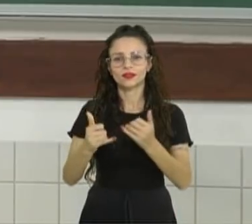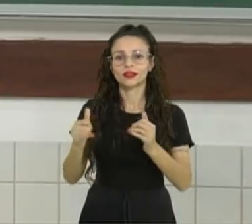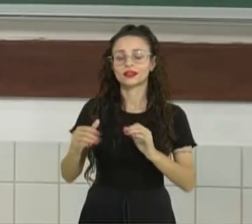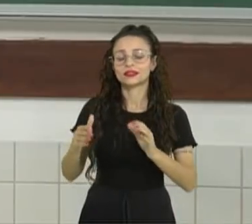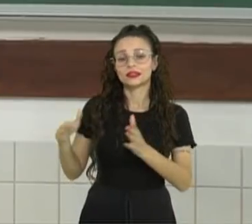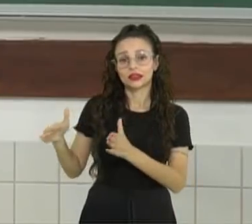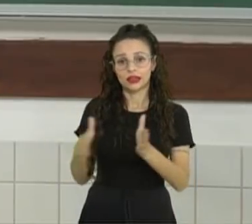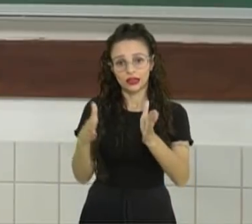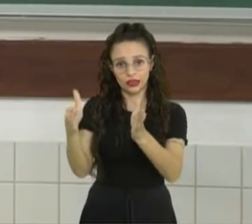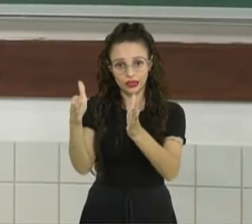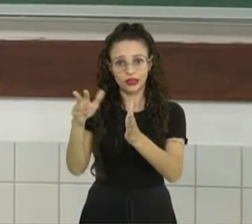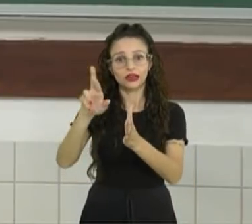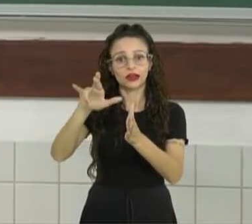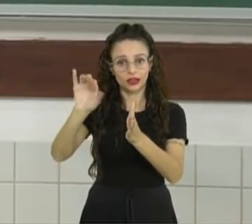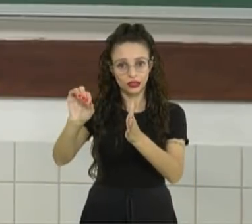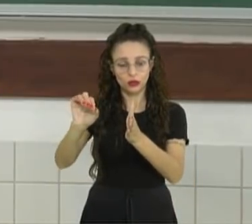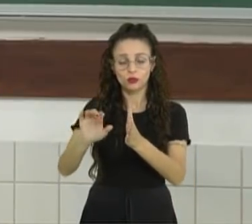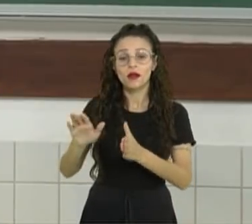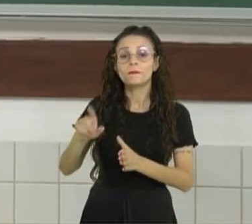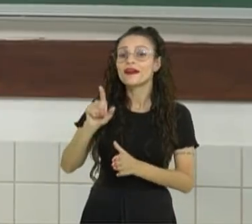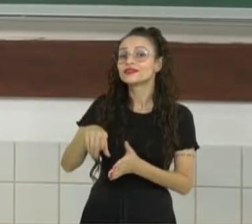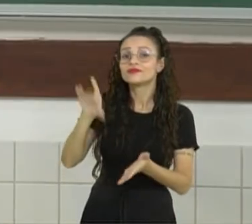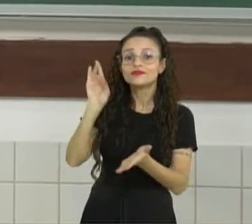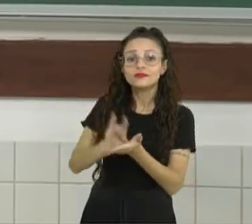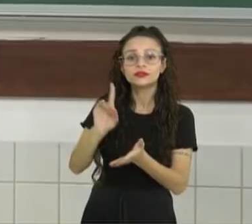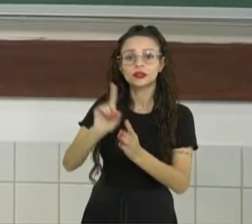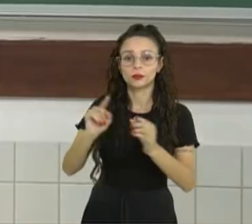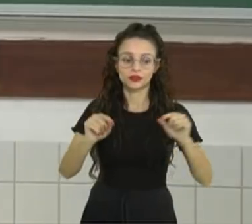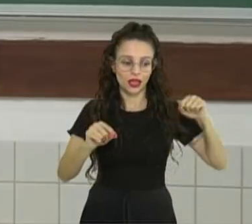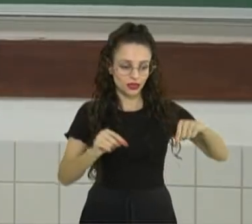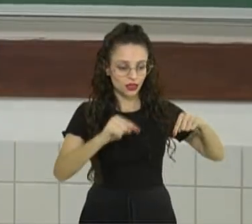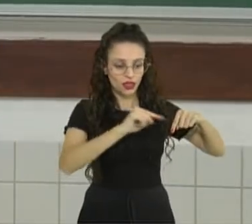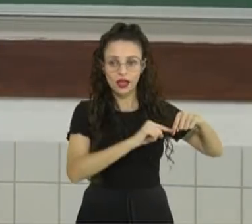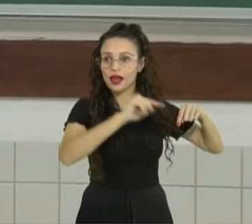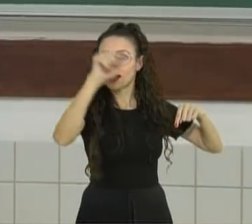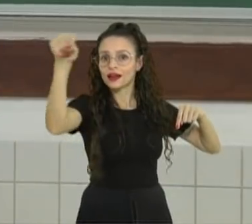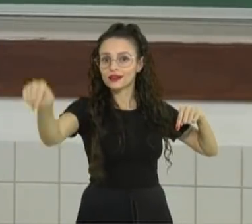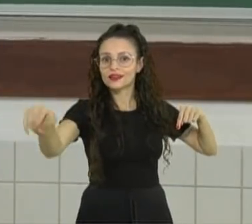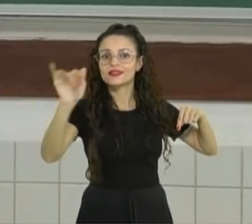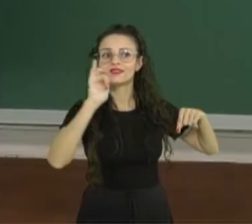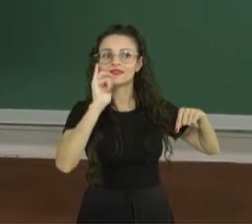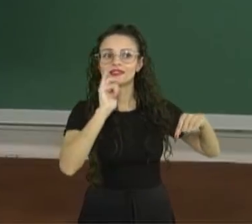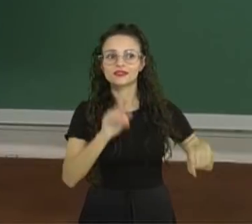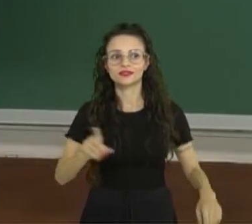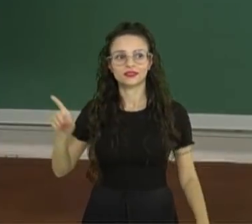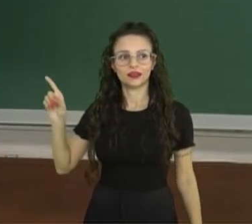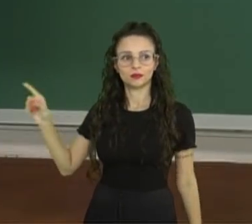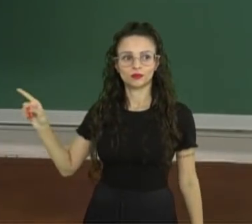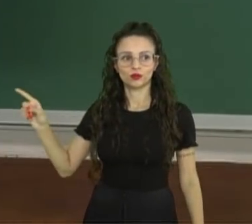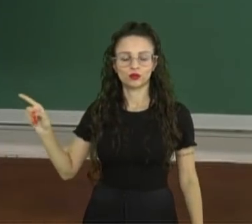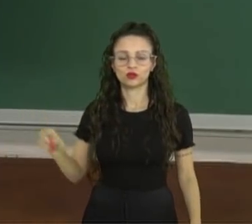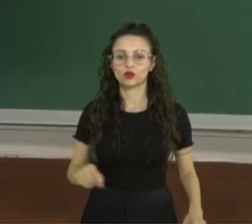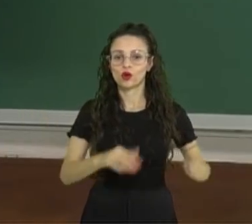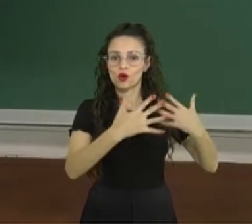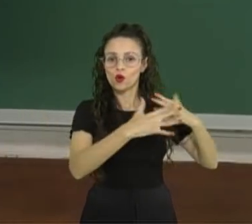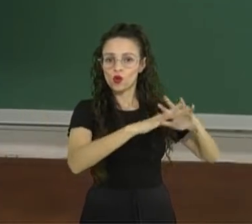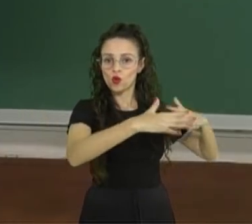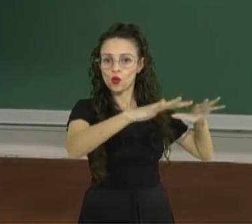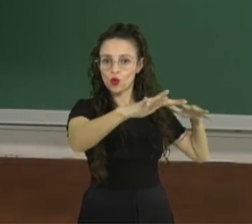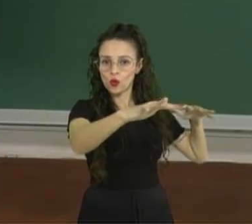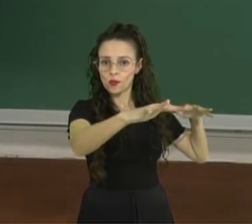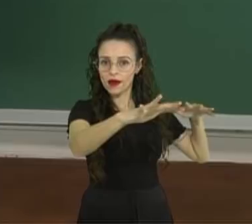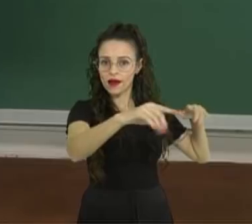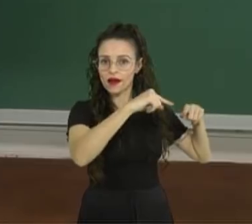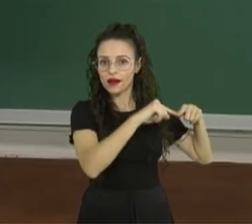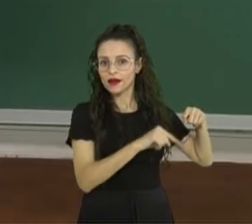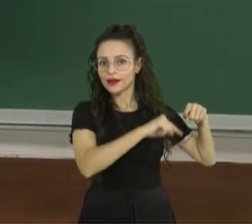artificial construído pelo homem, quando ele precisa ligar uma ponta à outra. Aqui está um exemplo chamado Canal de Suez. Ele liga o mar Mediterrâneo